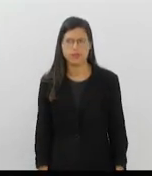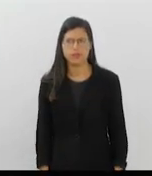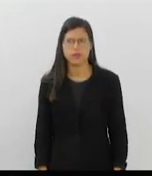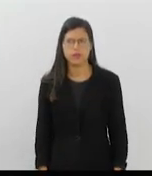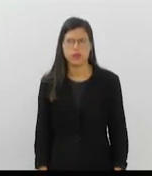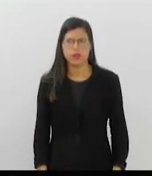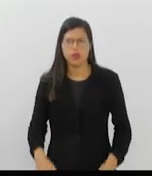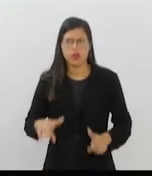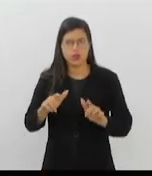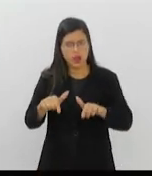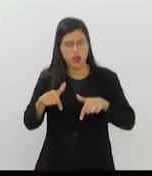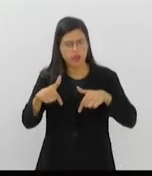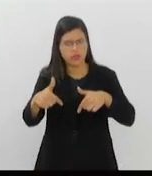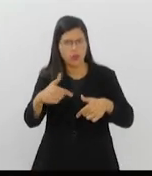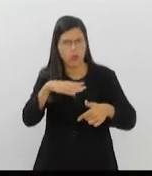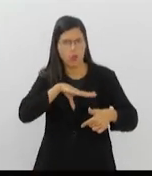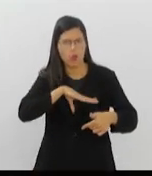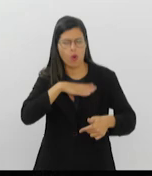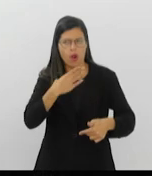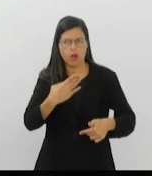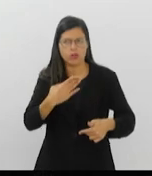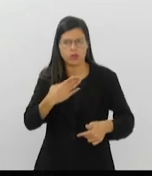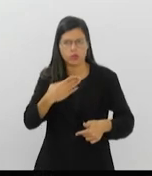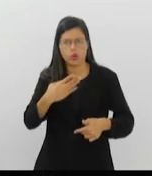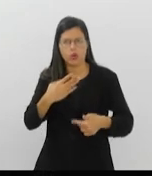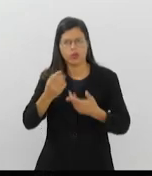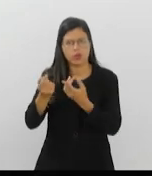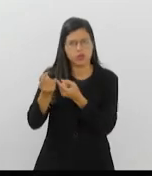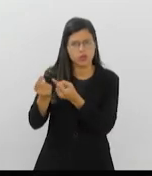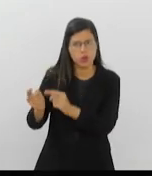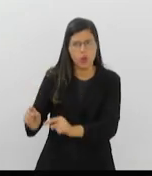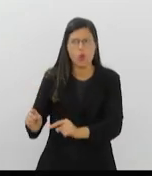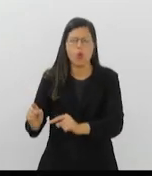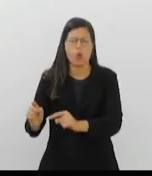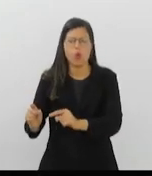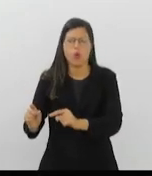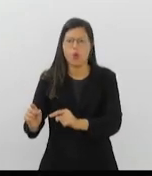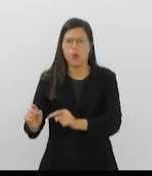iniciativa corajosa de enfrentar Os